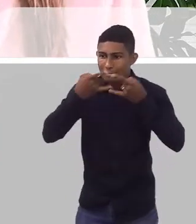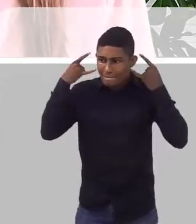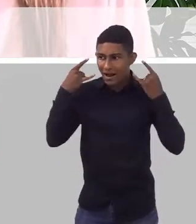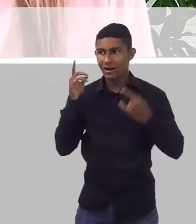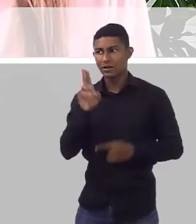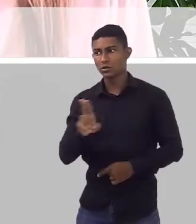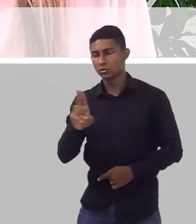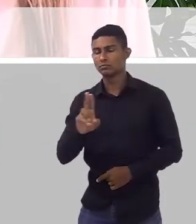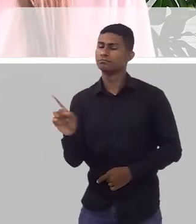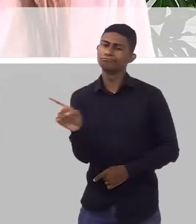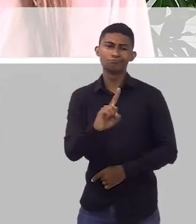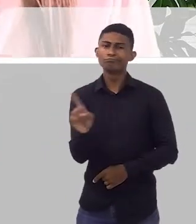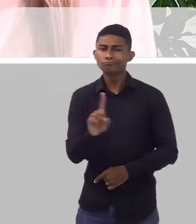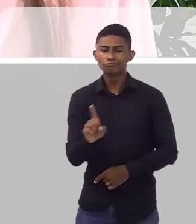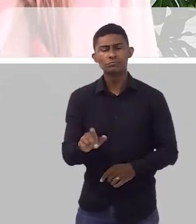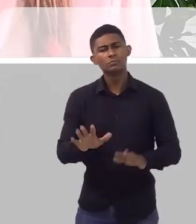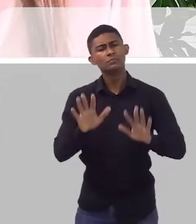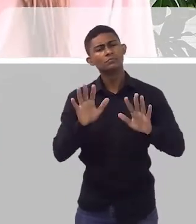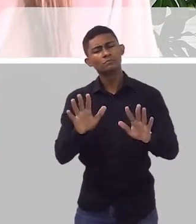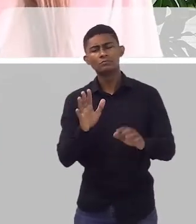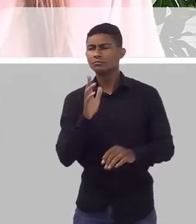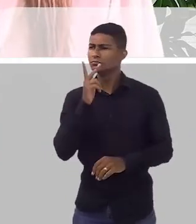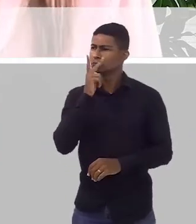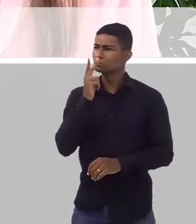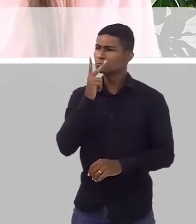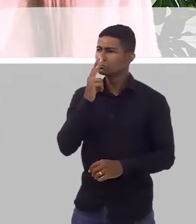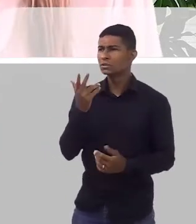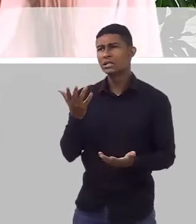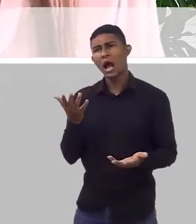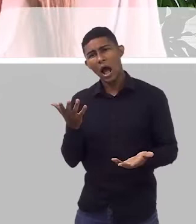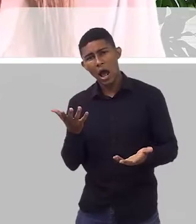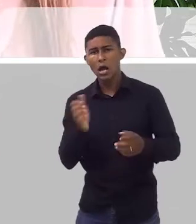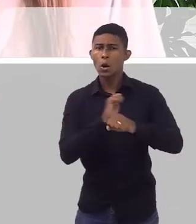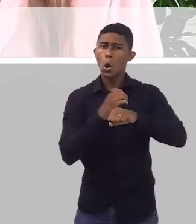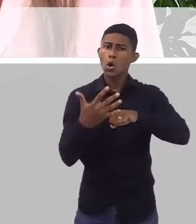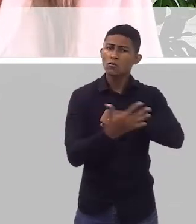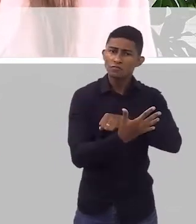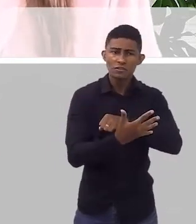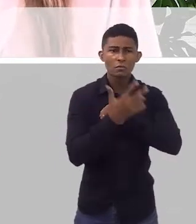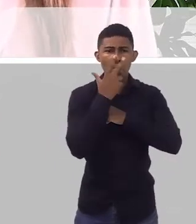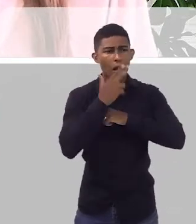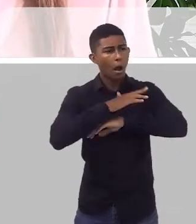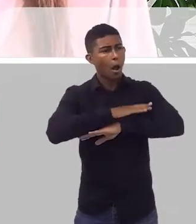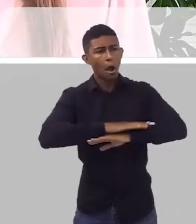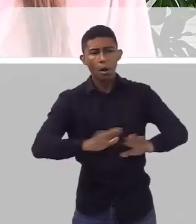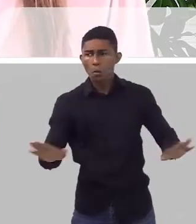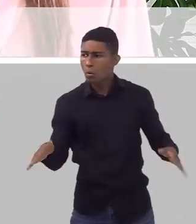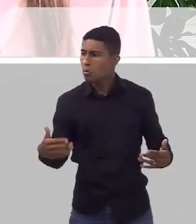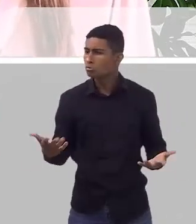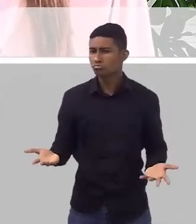né? Mas ainda aí dá a sensação de que a pandemia já está acabando, que não precisa mais